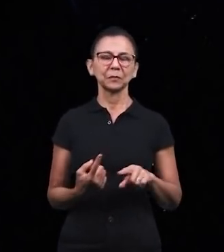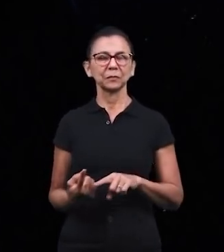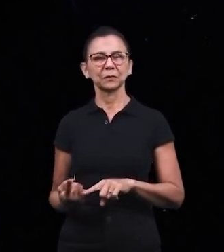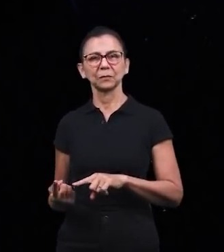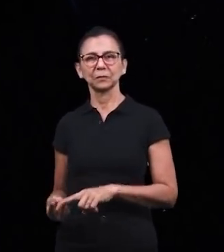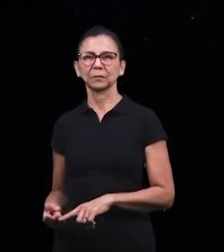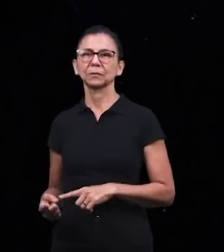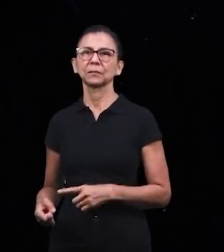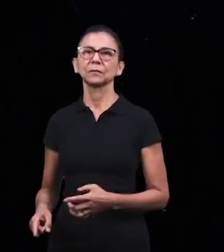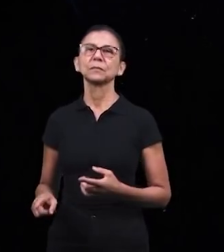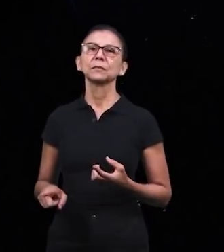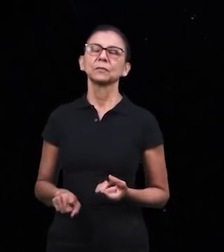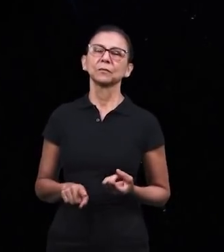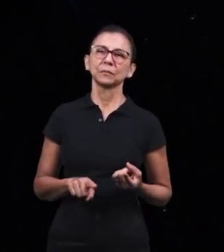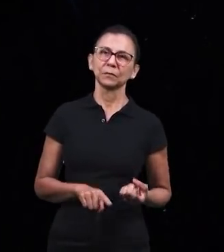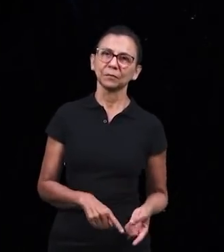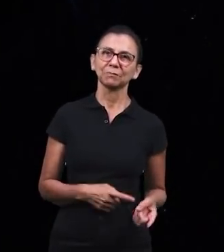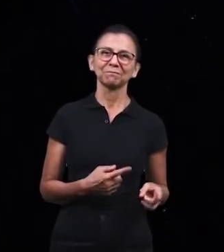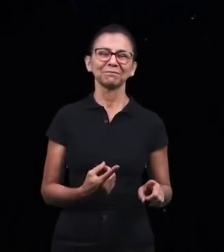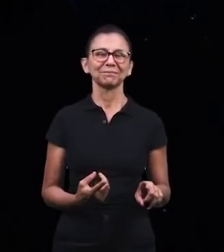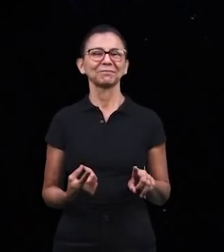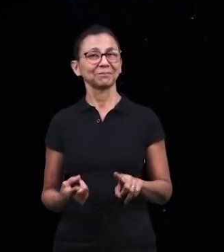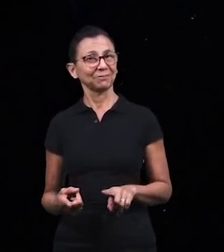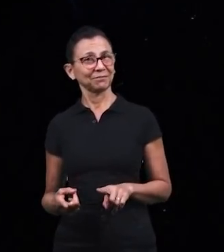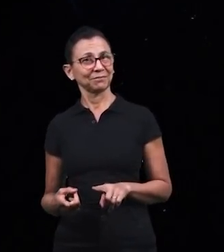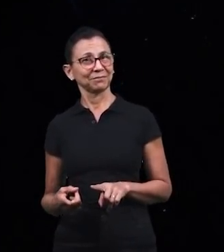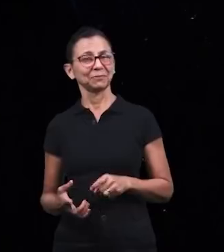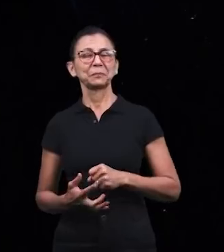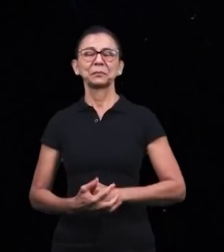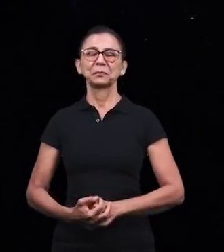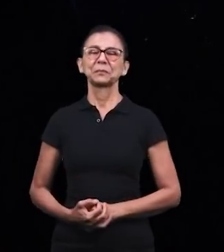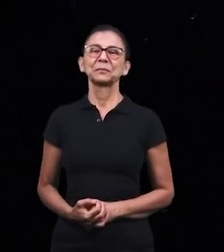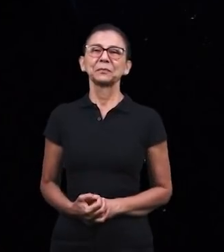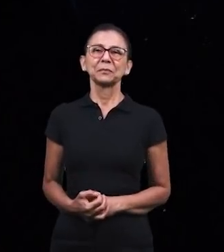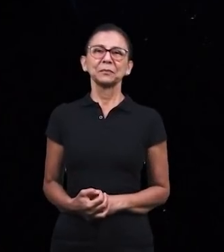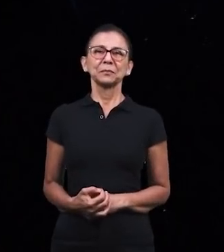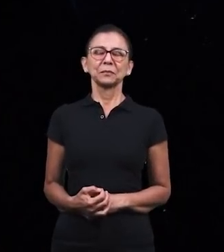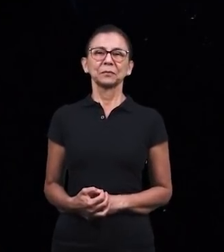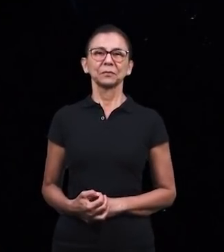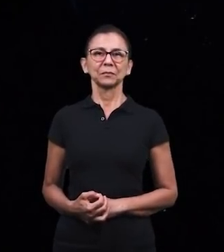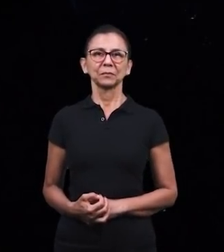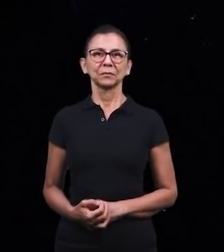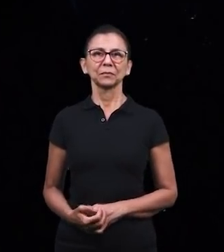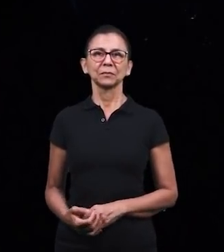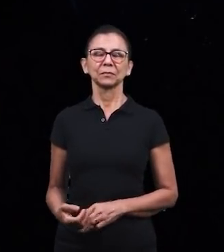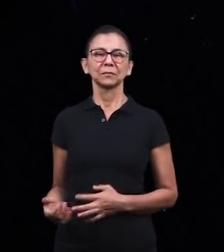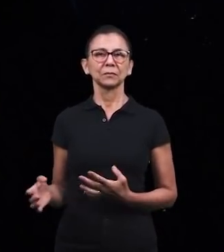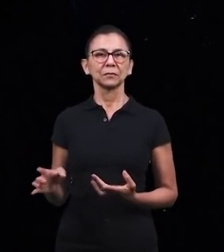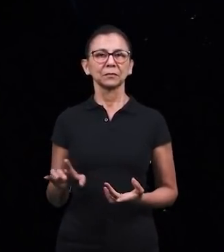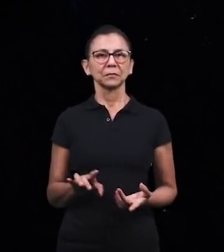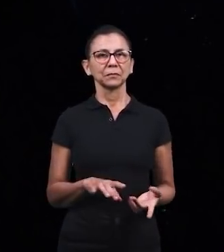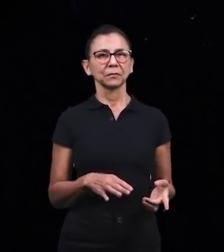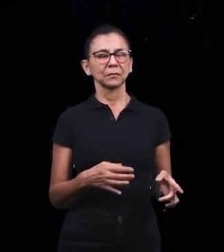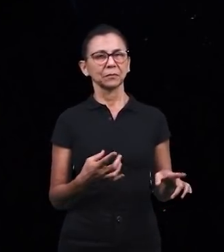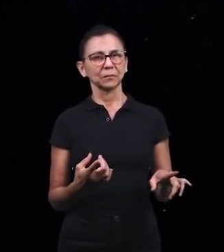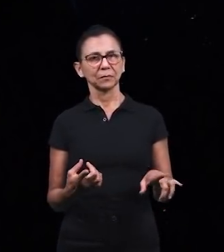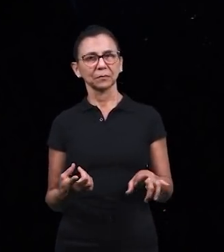grande bênção do Senhor. Na cova dos leões, o seu Deus o